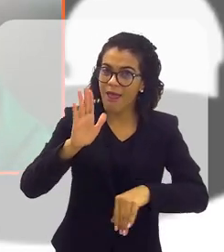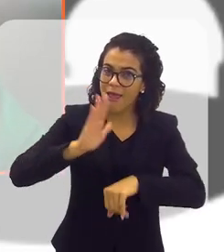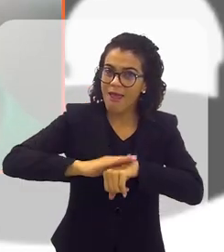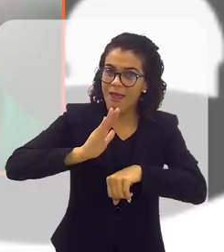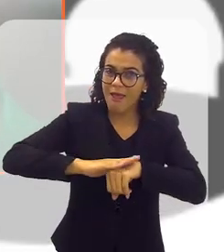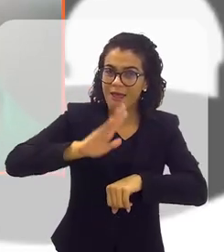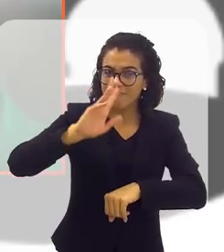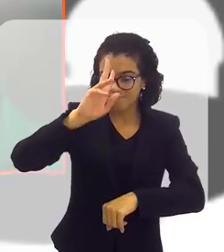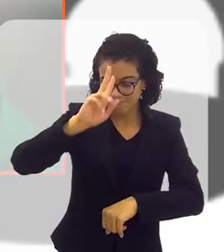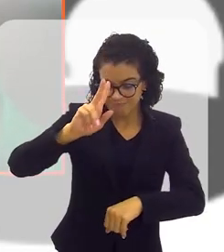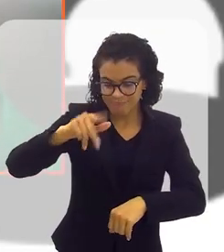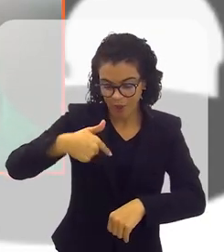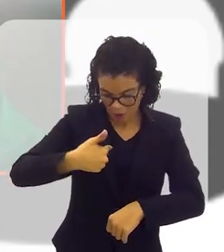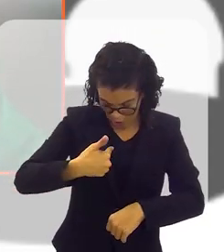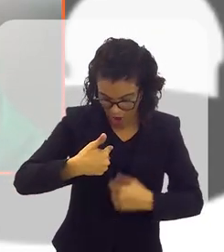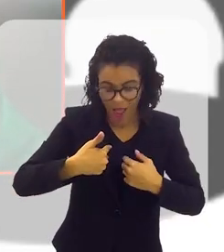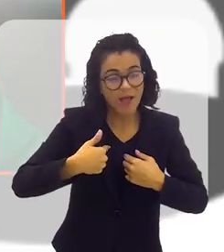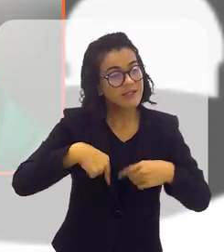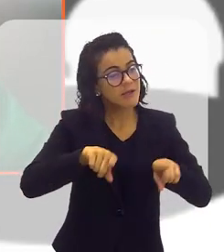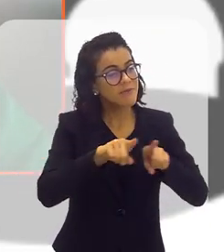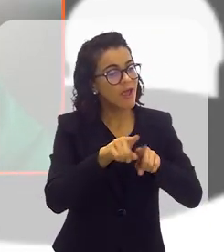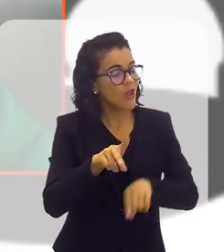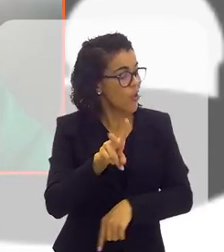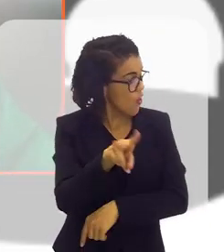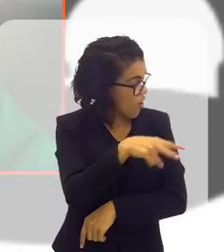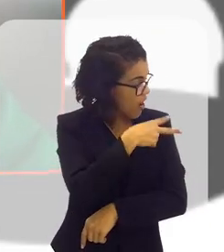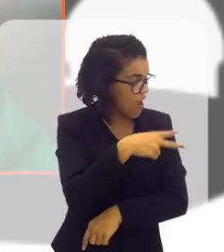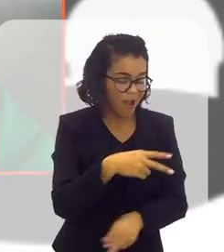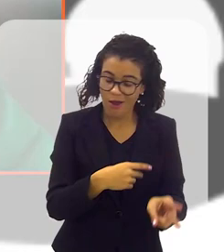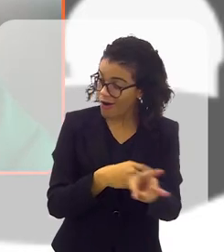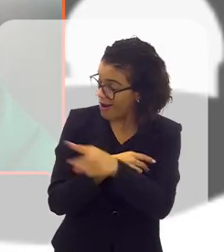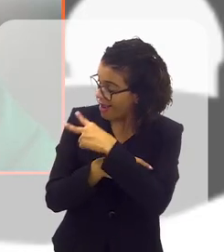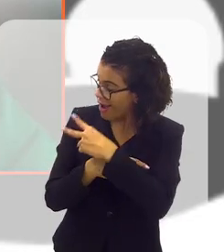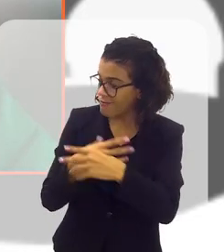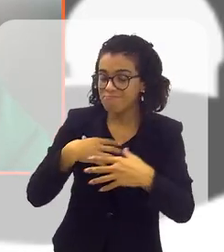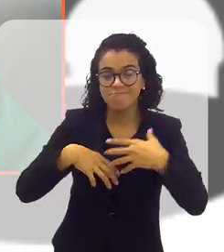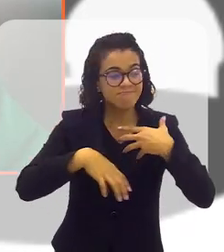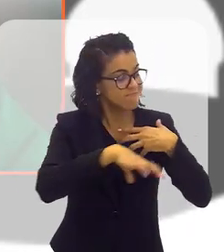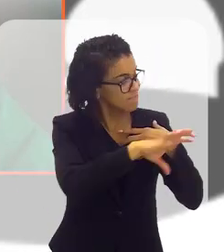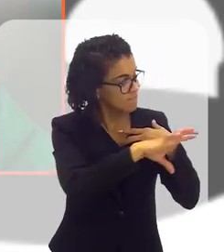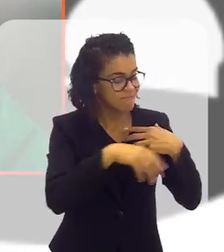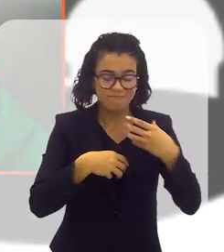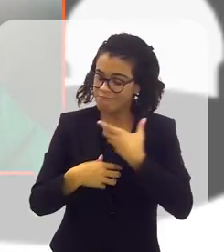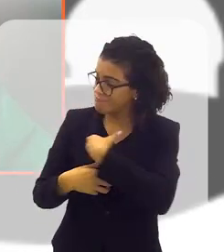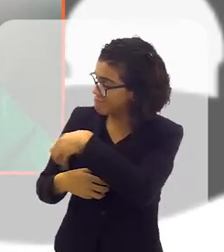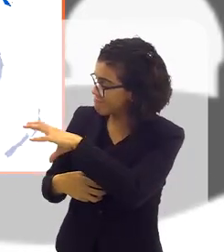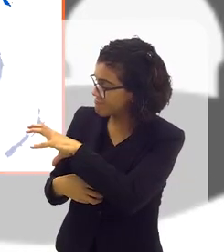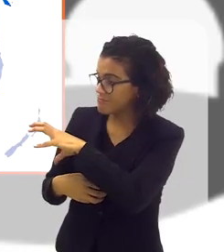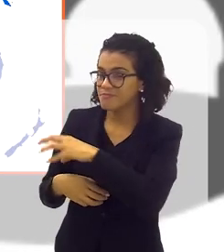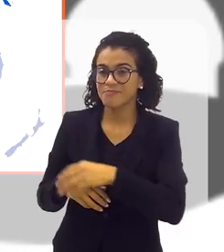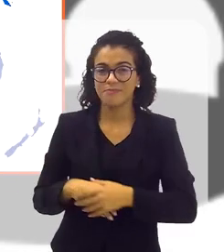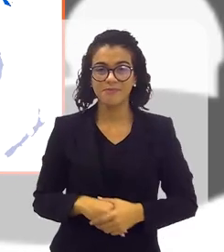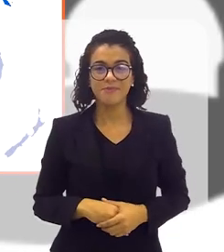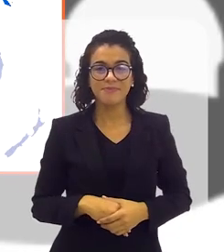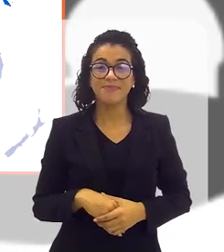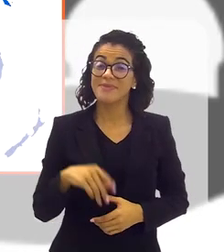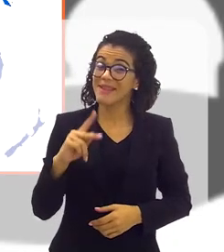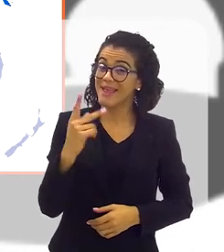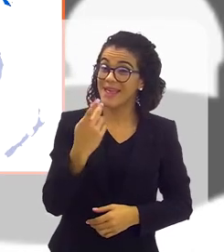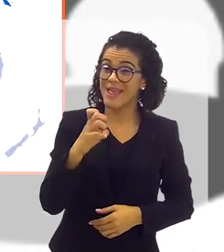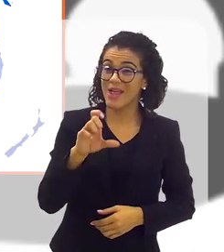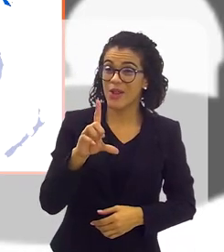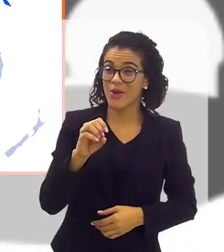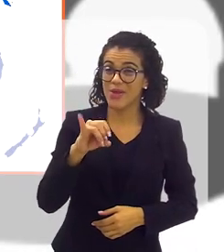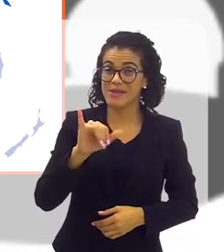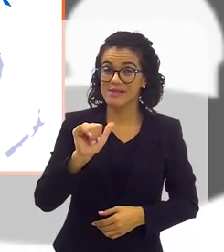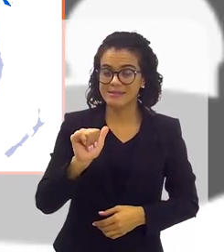é você realmente olhar o próximo, com mais empatia. Isso é muito importante. Heloísa, me